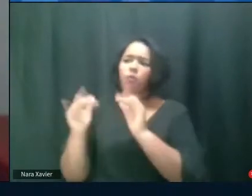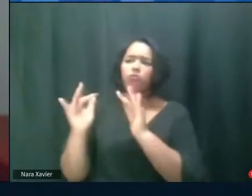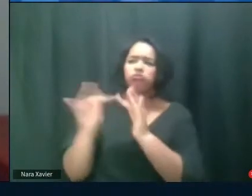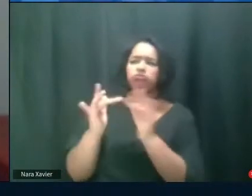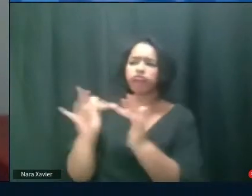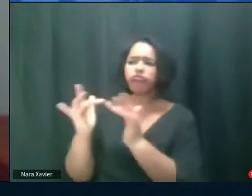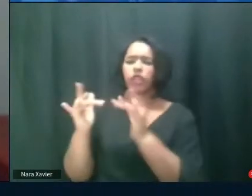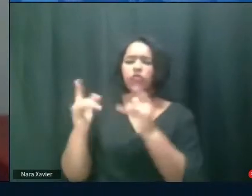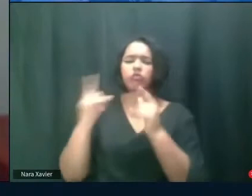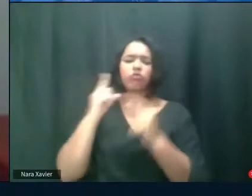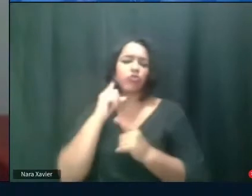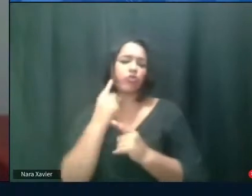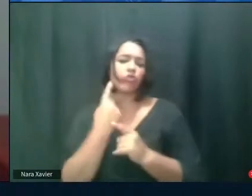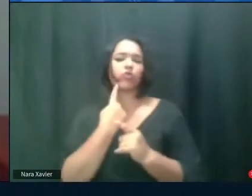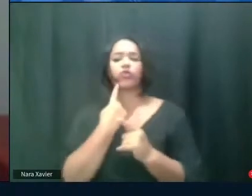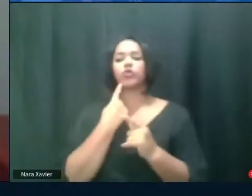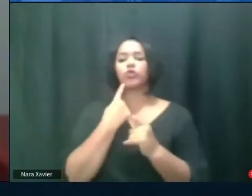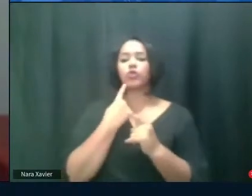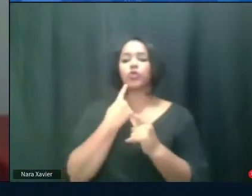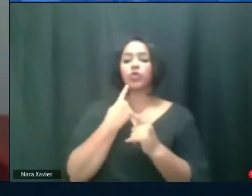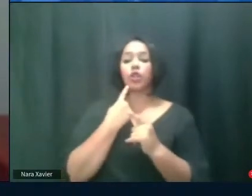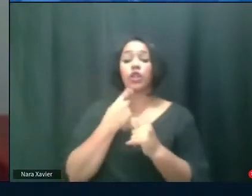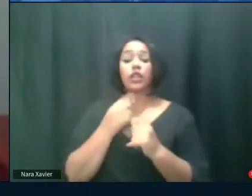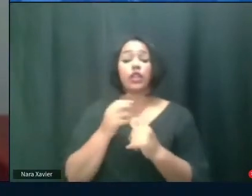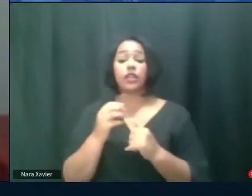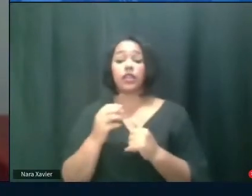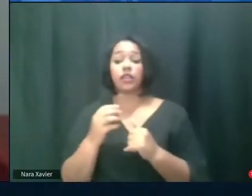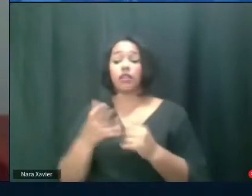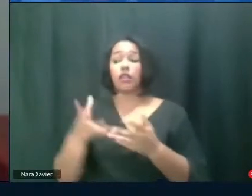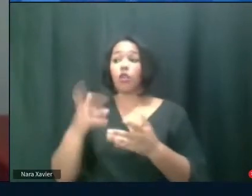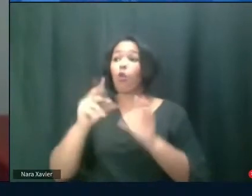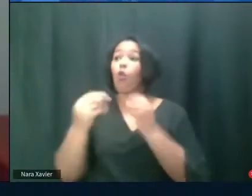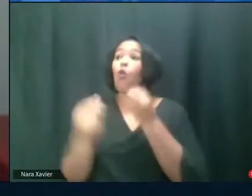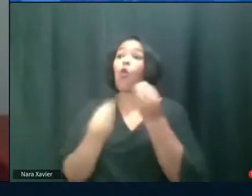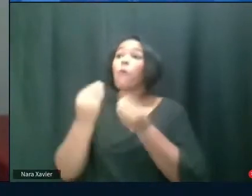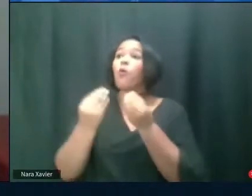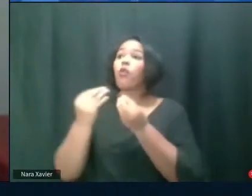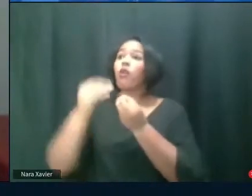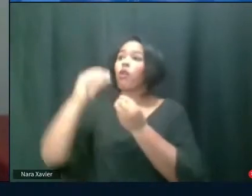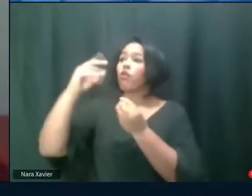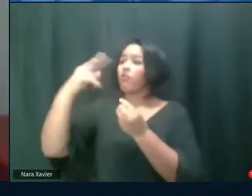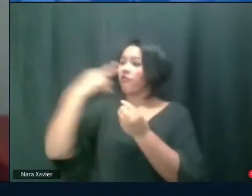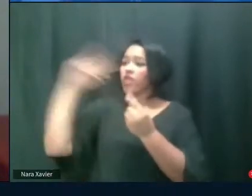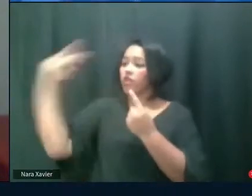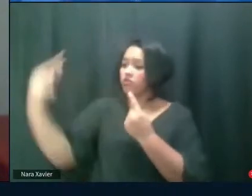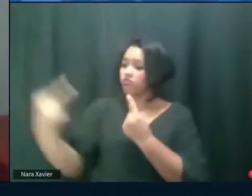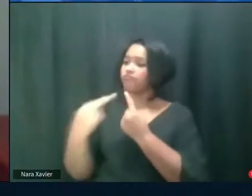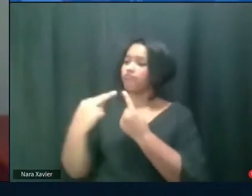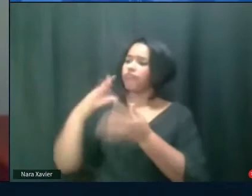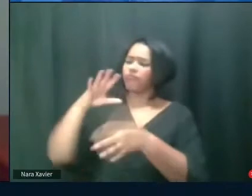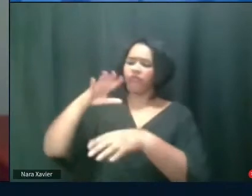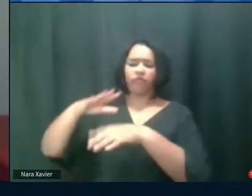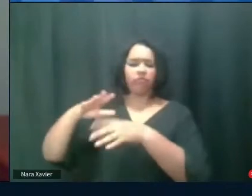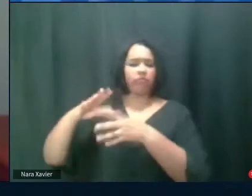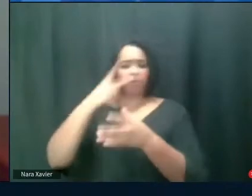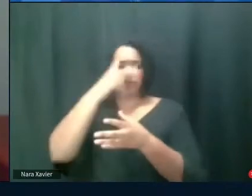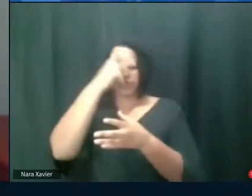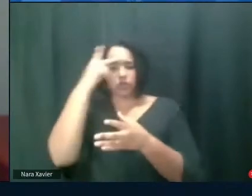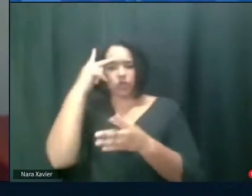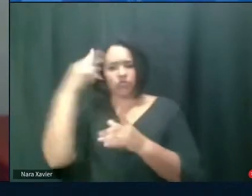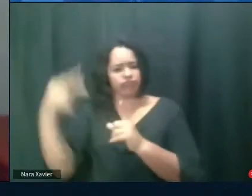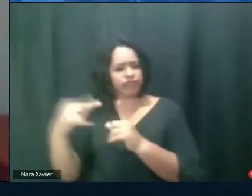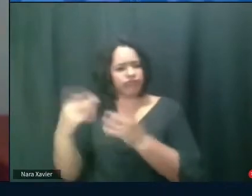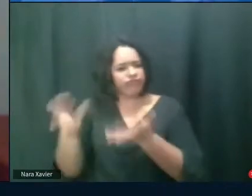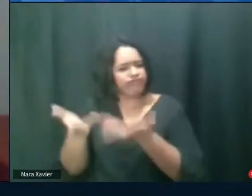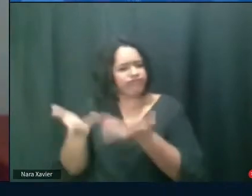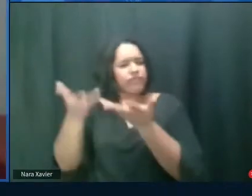com os surdos, e o seu reconhecimento profissional ele só vem em 2010, né? Os cursos de graduação ele só